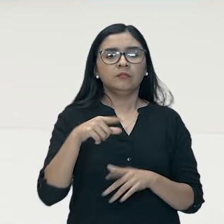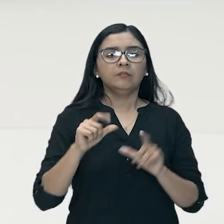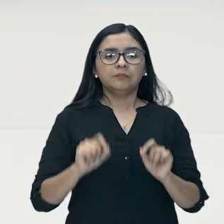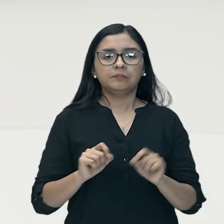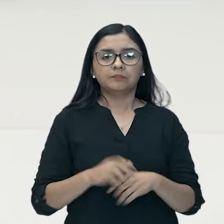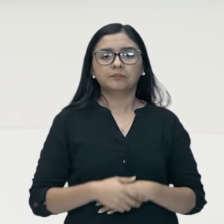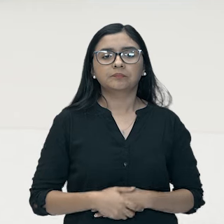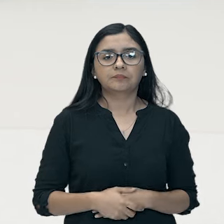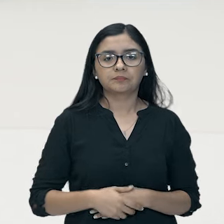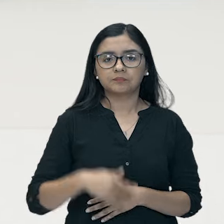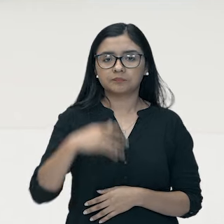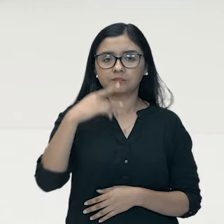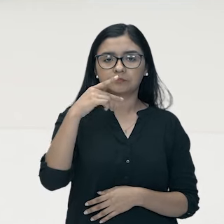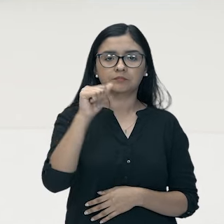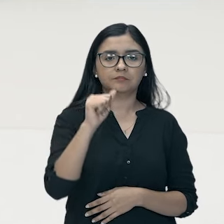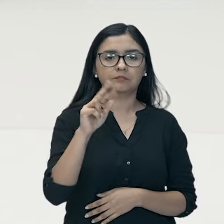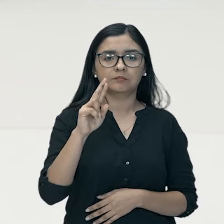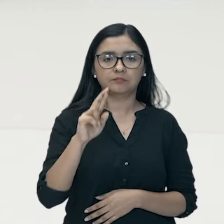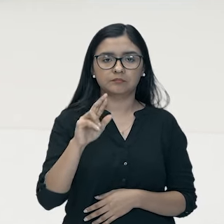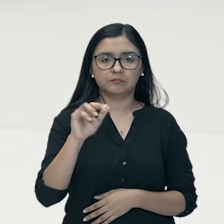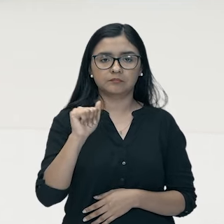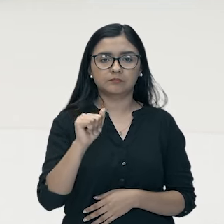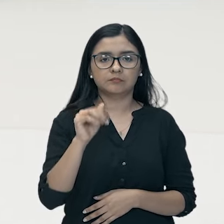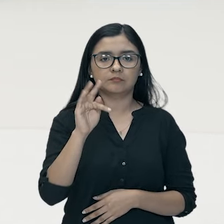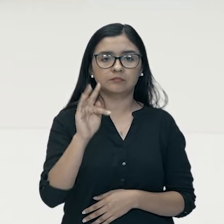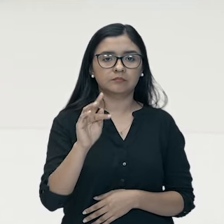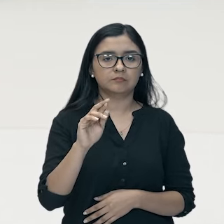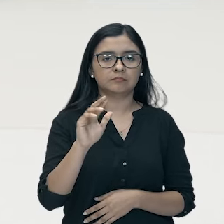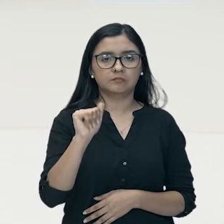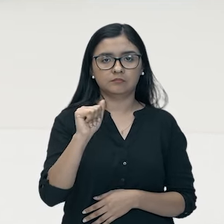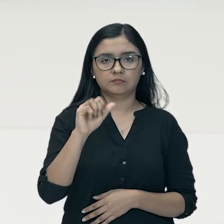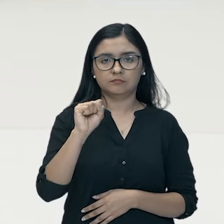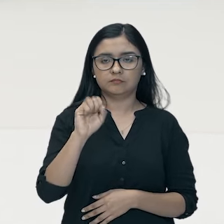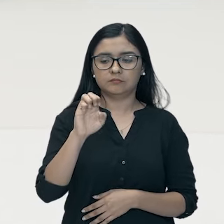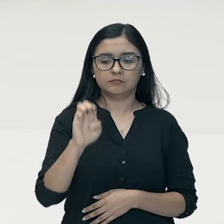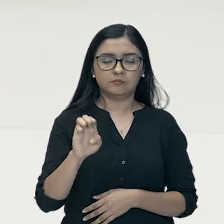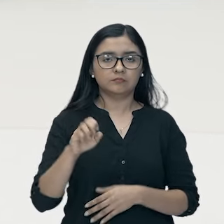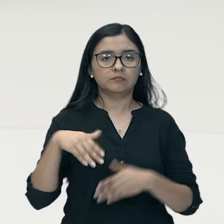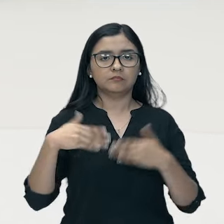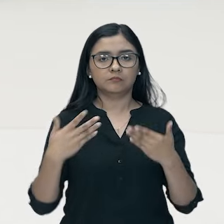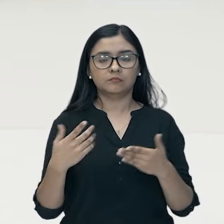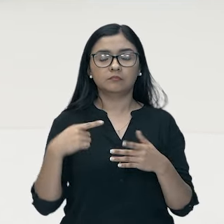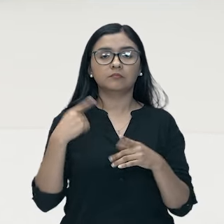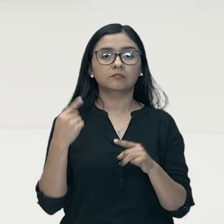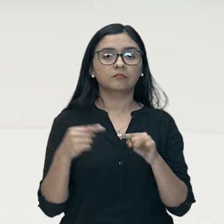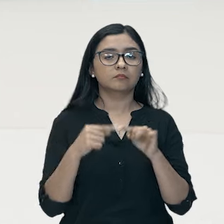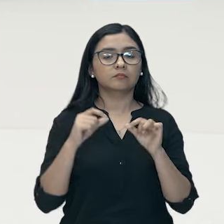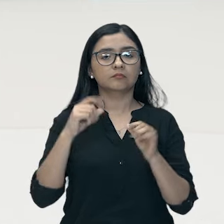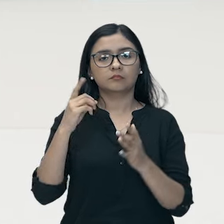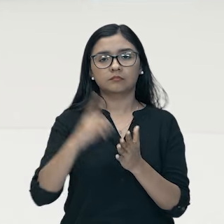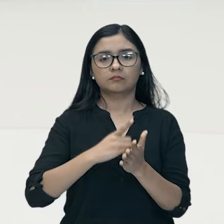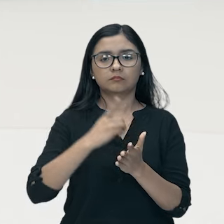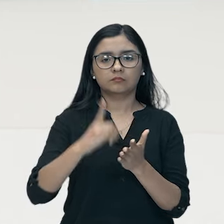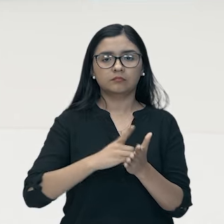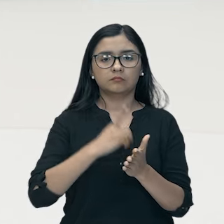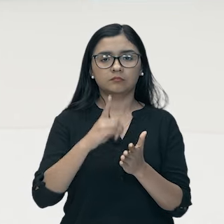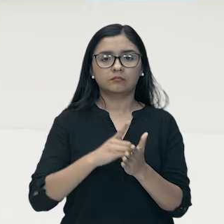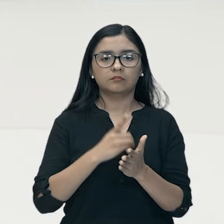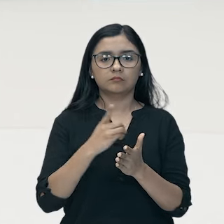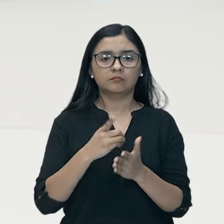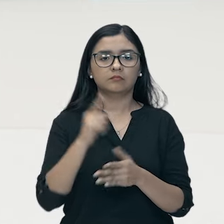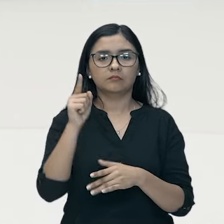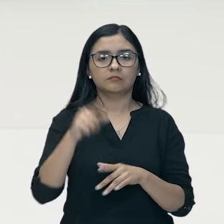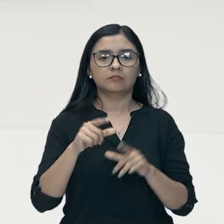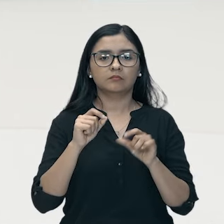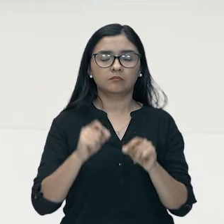vejamos é a paráfrase Olha bem o que diz de acordo com o dicionário Pri beiran é a substituição de